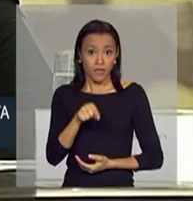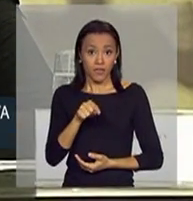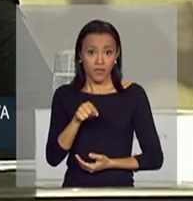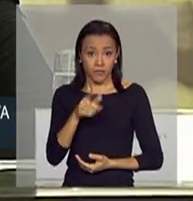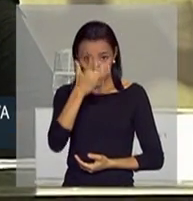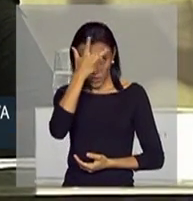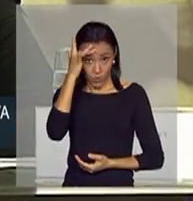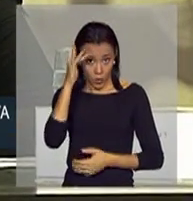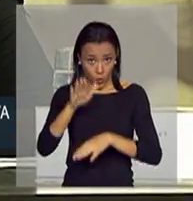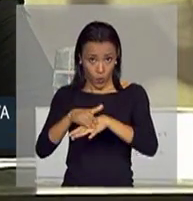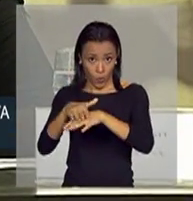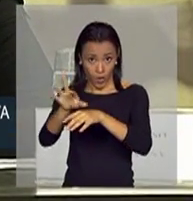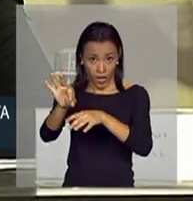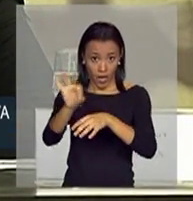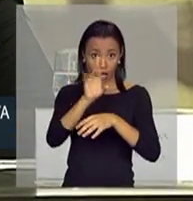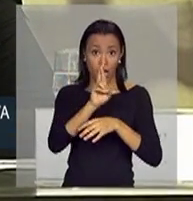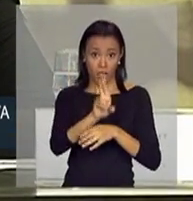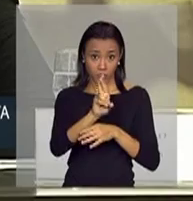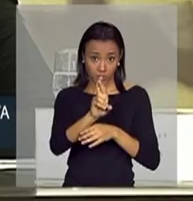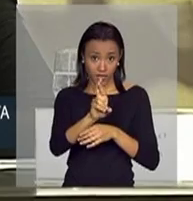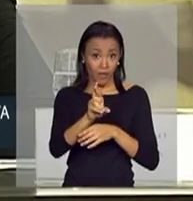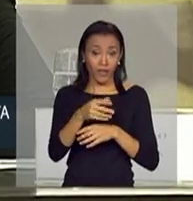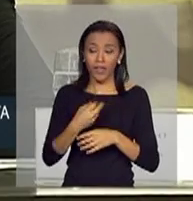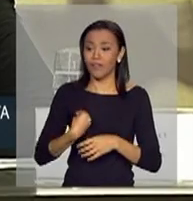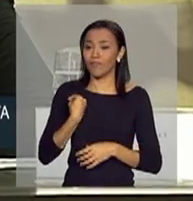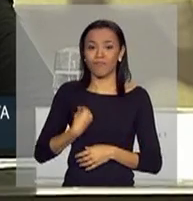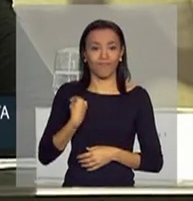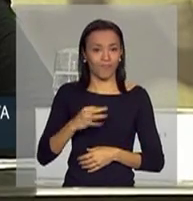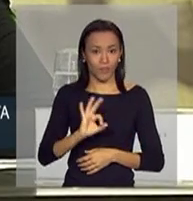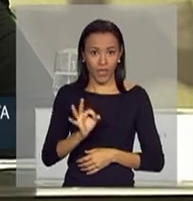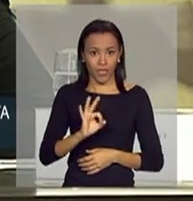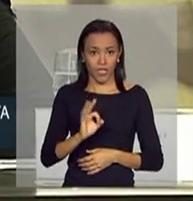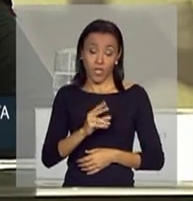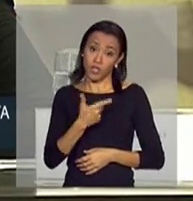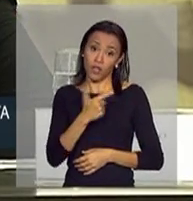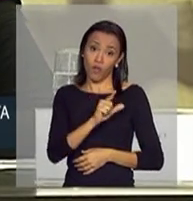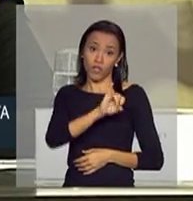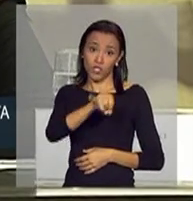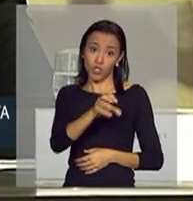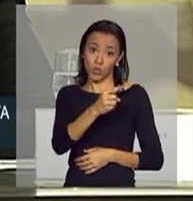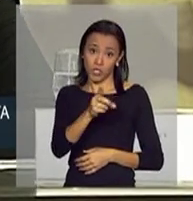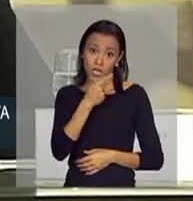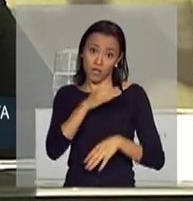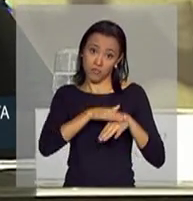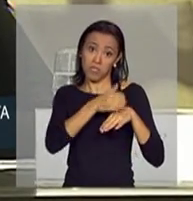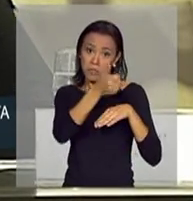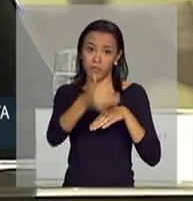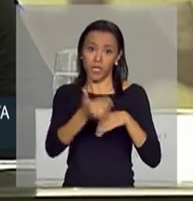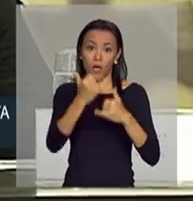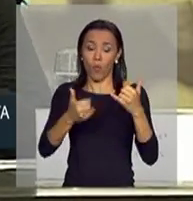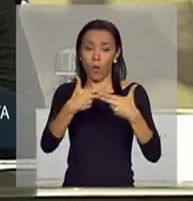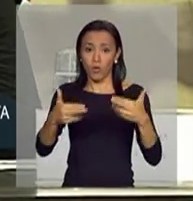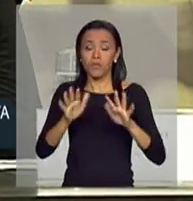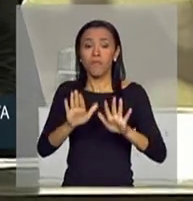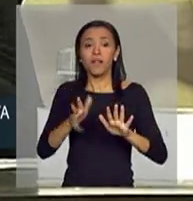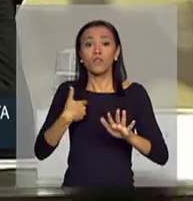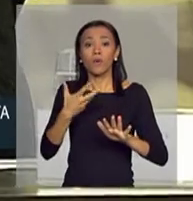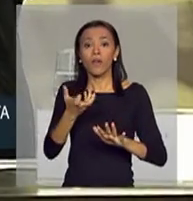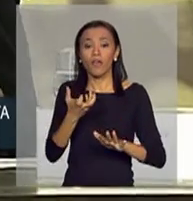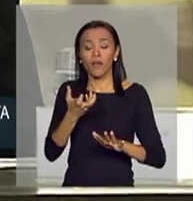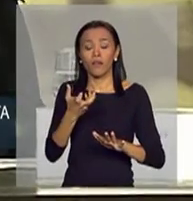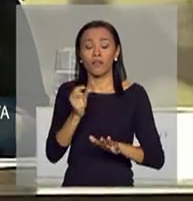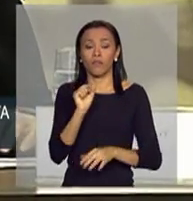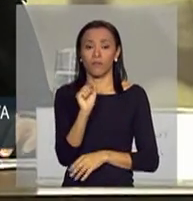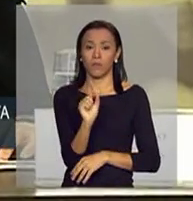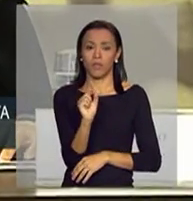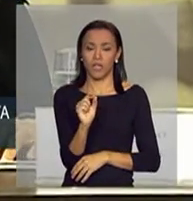por esse trabalho mais não está aqui. O Zé Carlos está aqui, pode dizer talvez alguma coisa. Mas eu queria, assim,